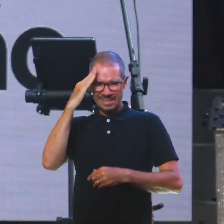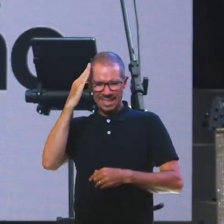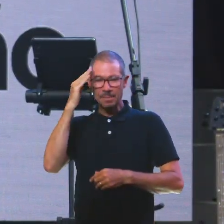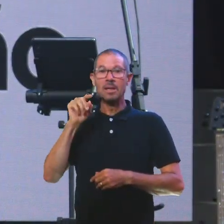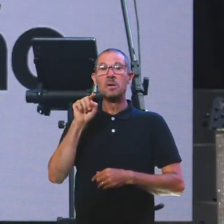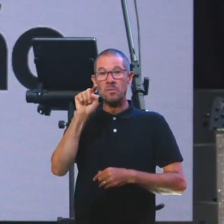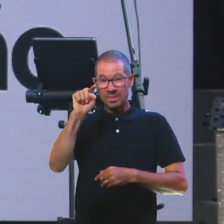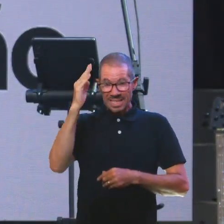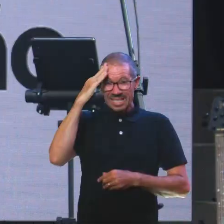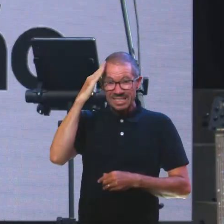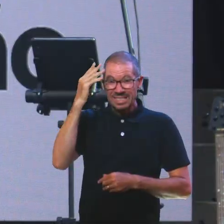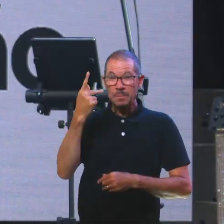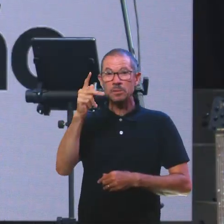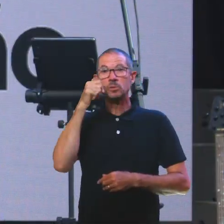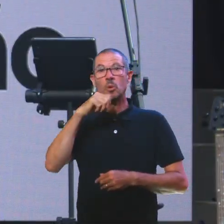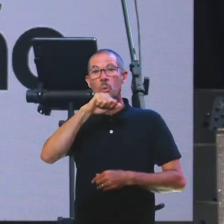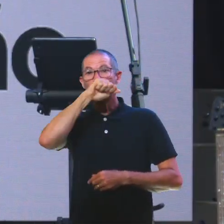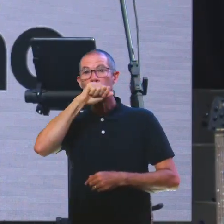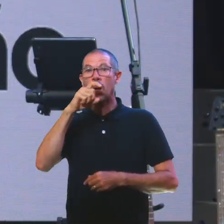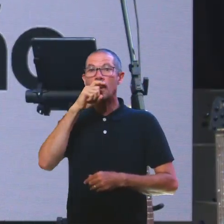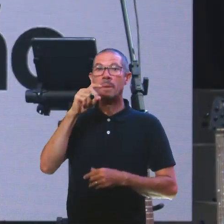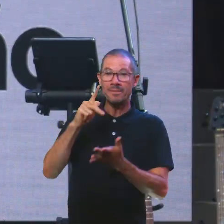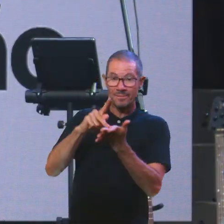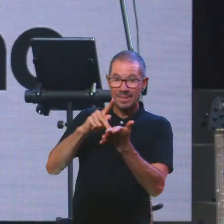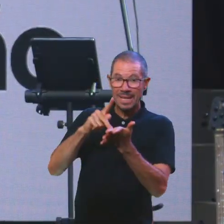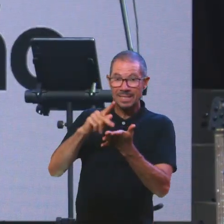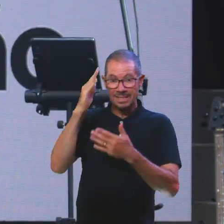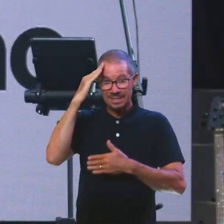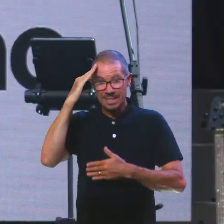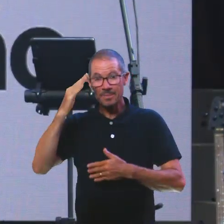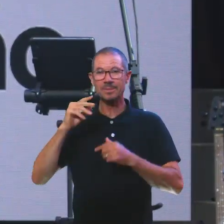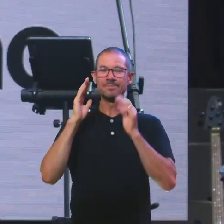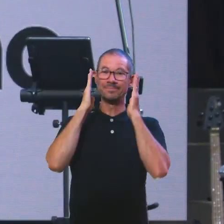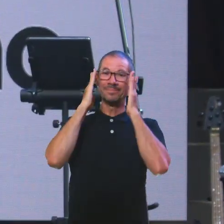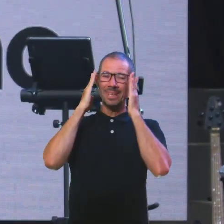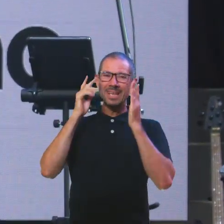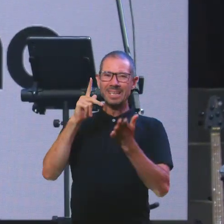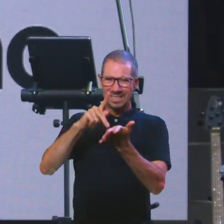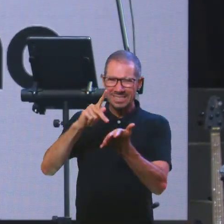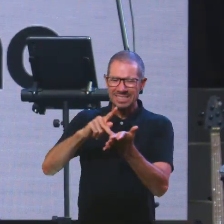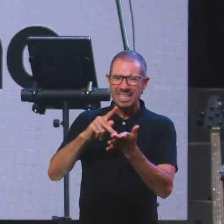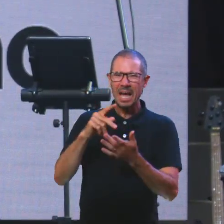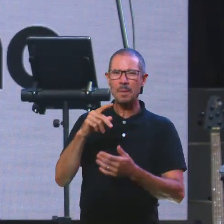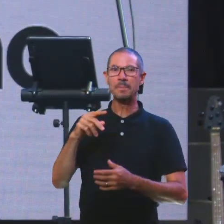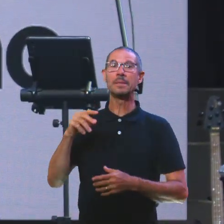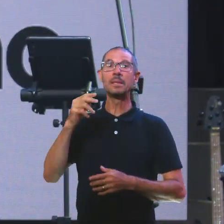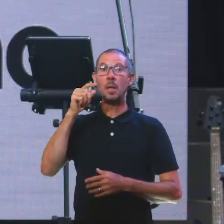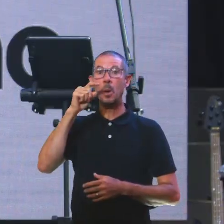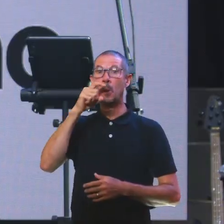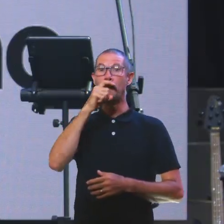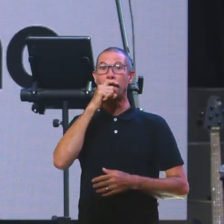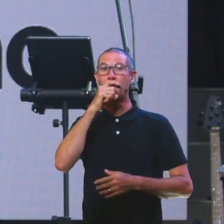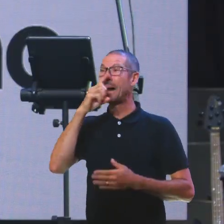Será que você sabe quem é teu pai e quem é tua mãe de verdade? Será que você sabe quem é teu pai espiritual mesmo?